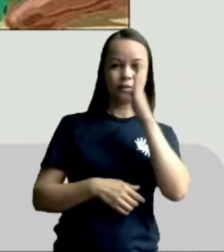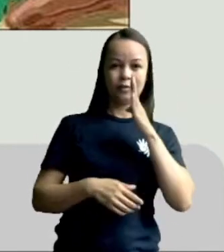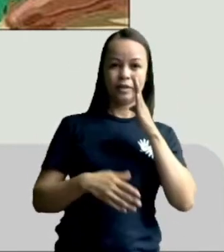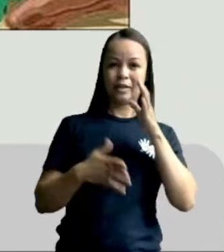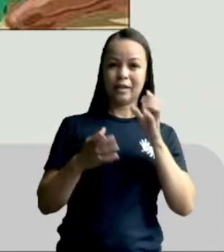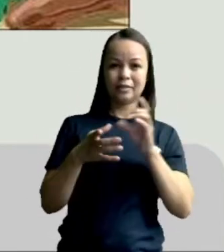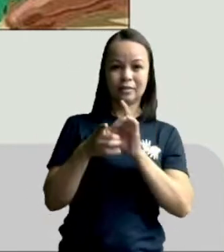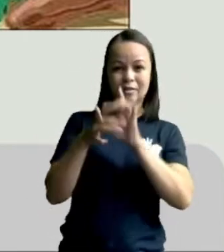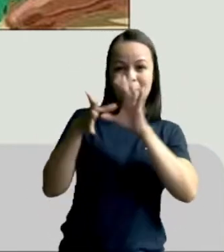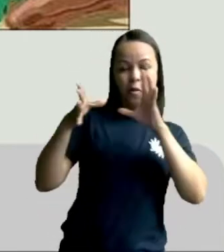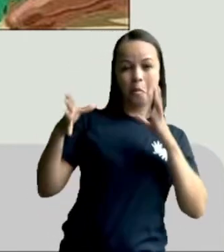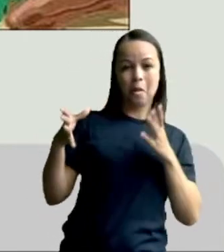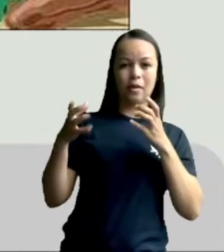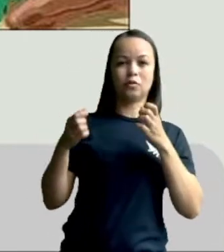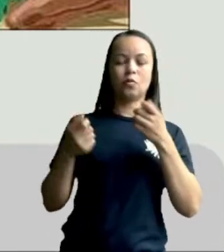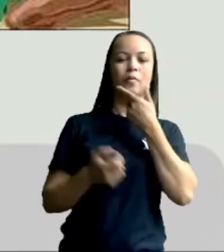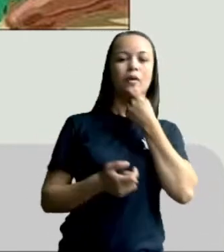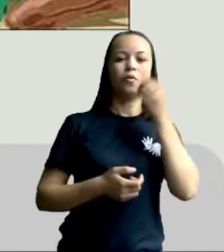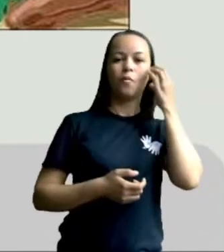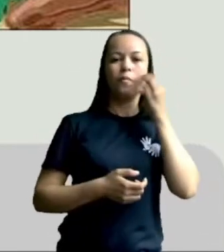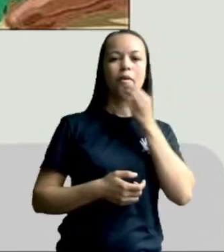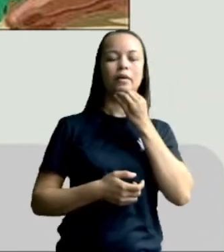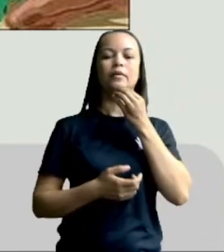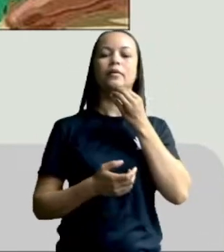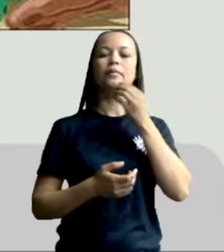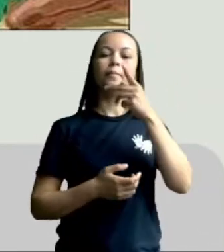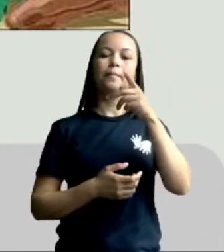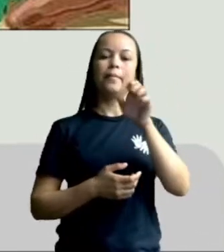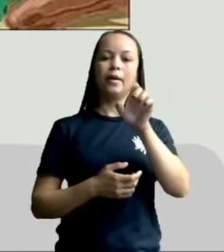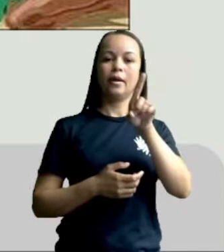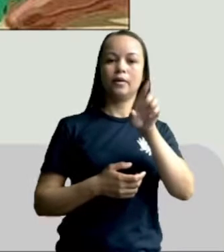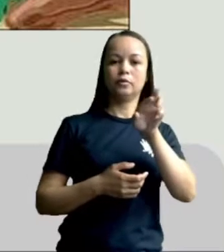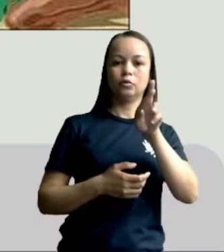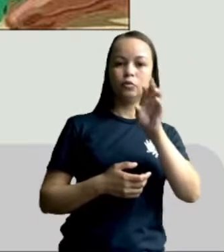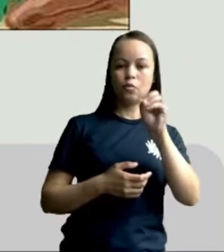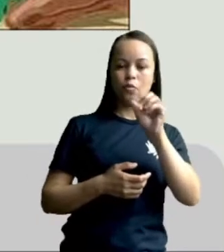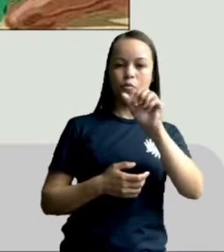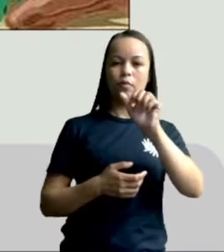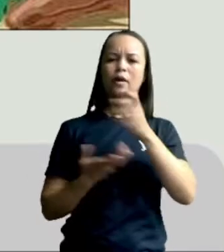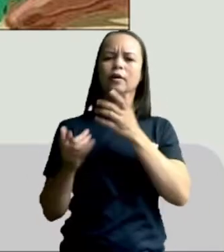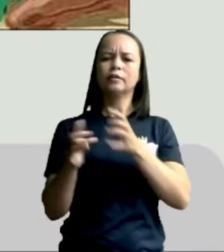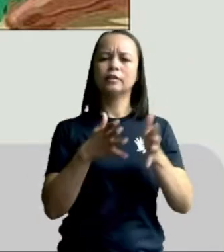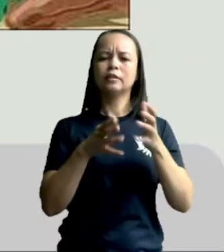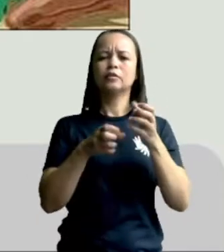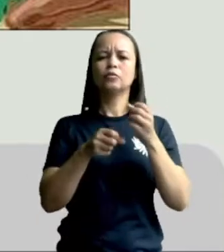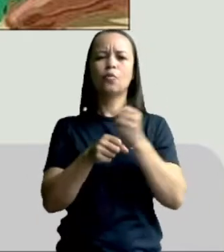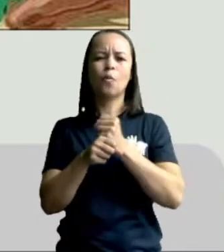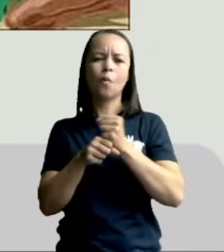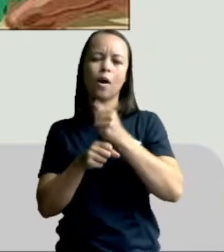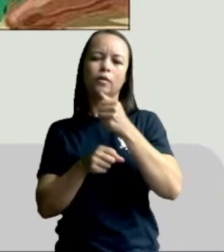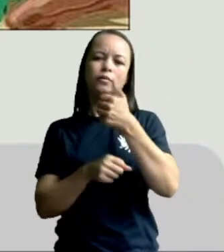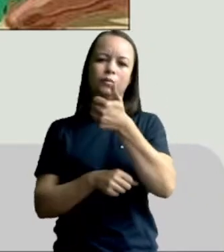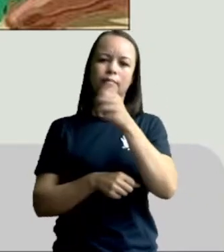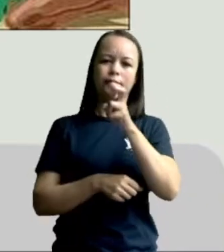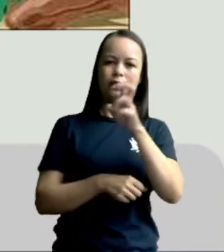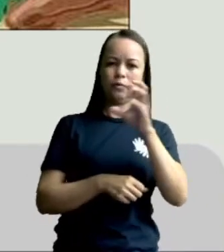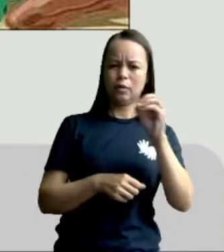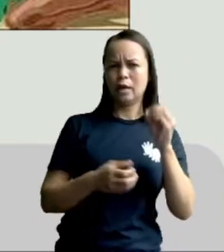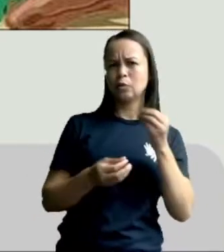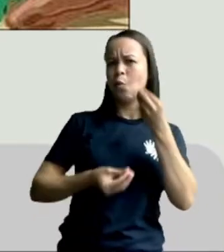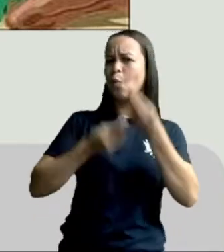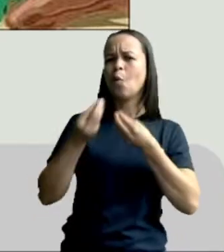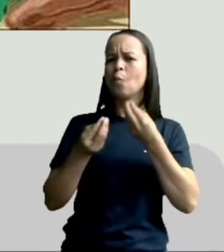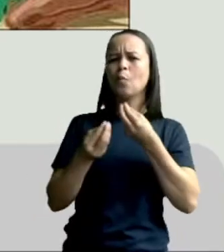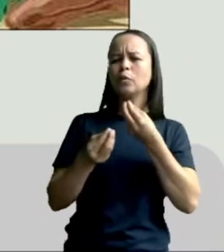Cabral em 22 de abril de 1500. Mas se já existia pessoas habitando no local, como poderia